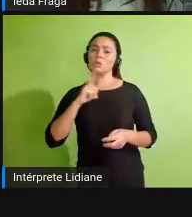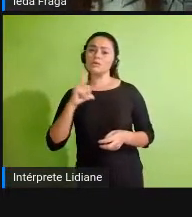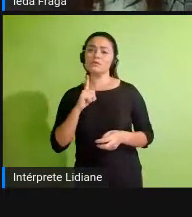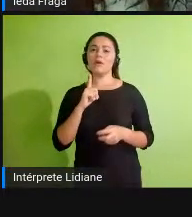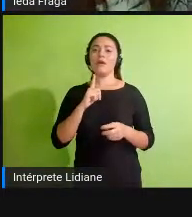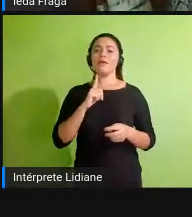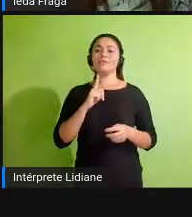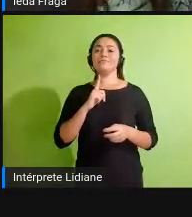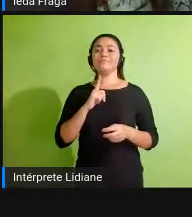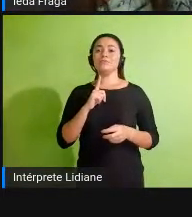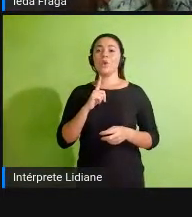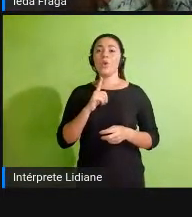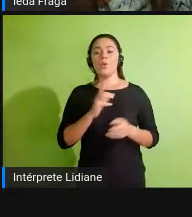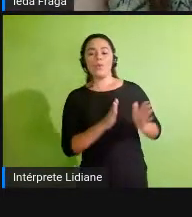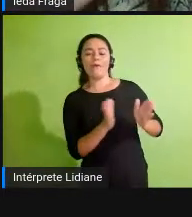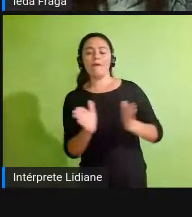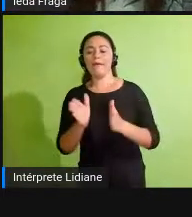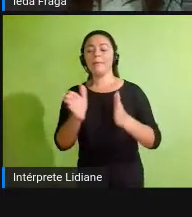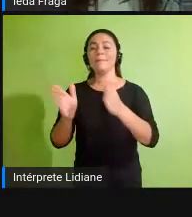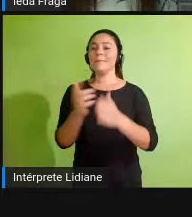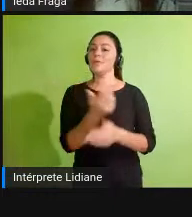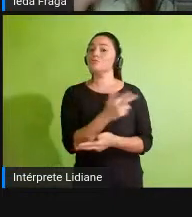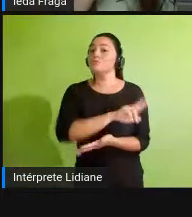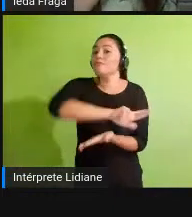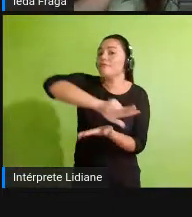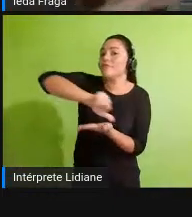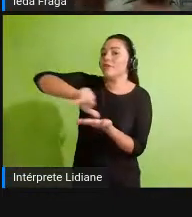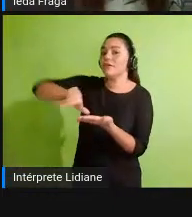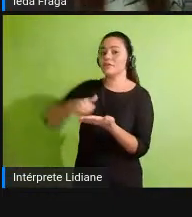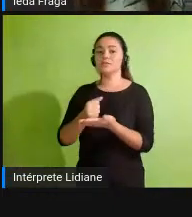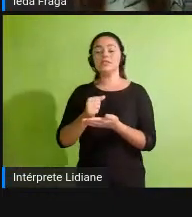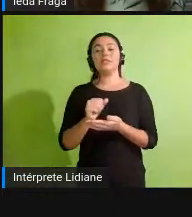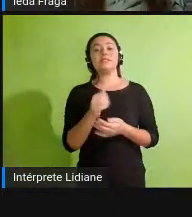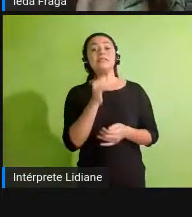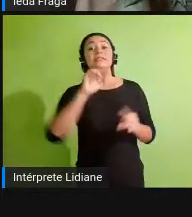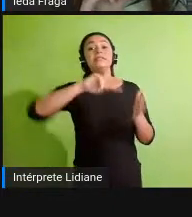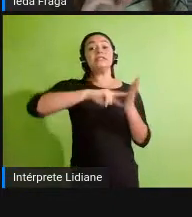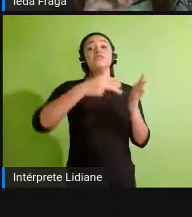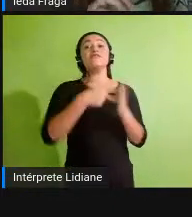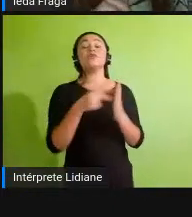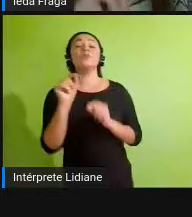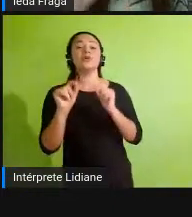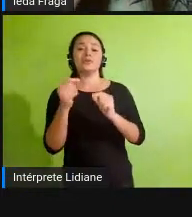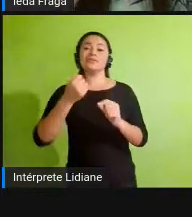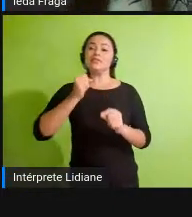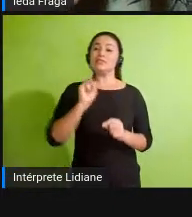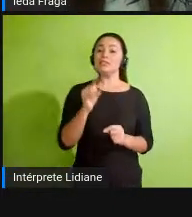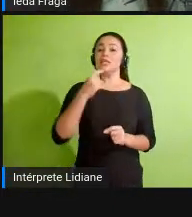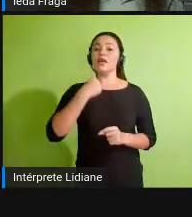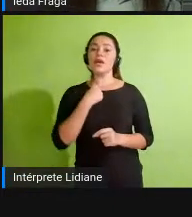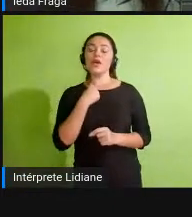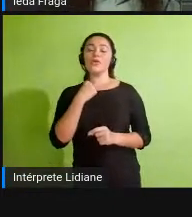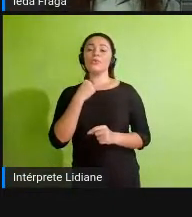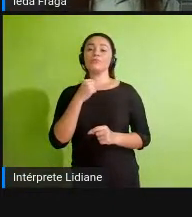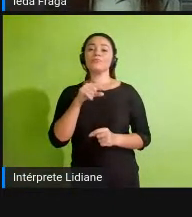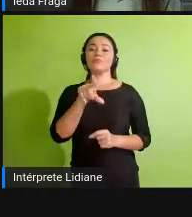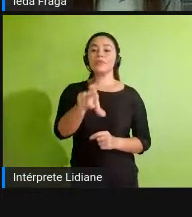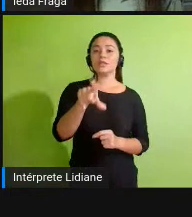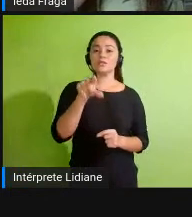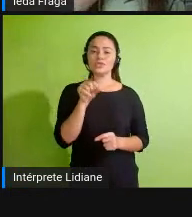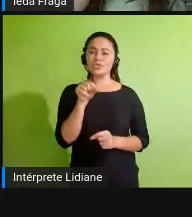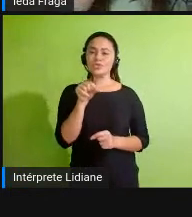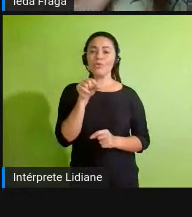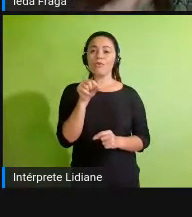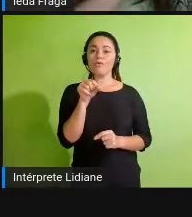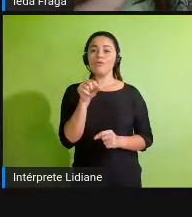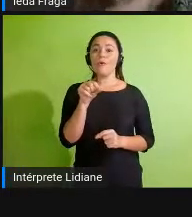caminhos. Então, isso significa que, se eu escolho, o jogador ou a jogadora escolhe, por exemplo, que Hipátia se inspira no pai,